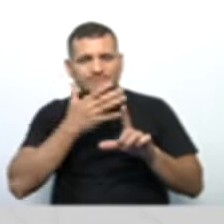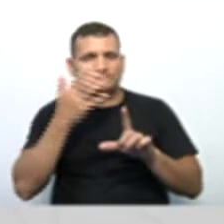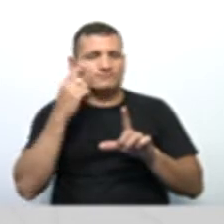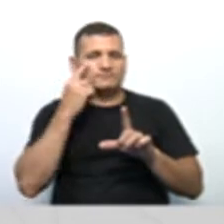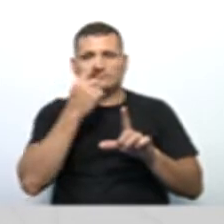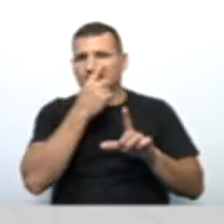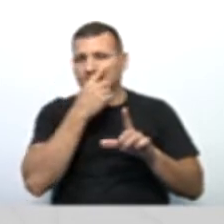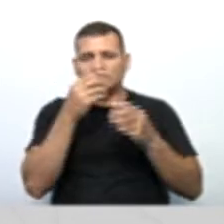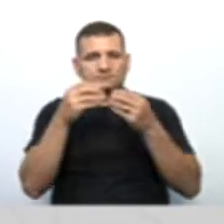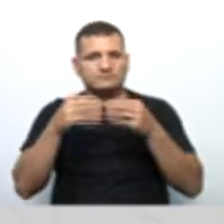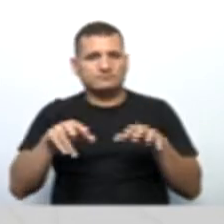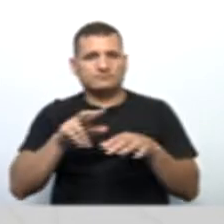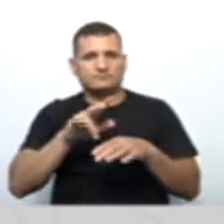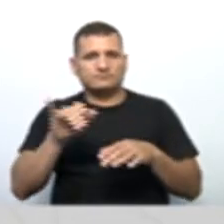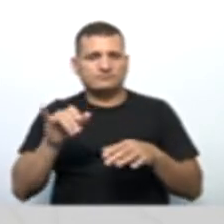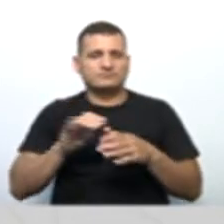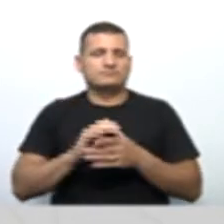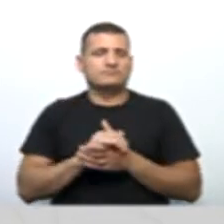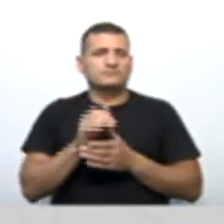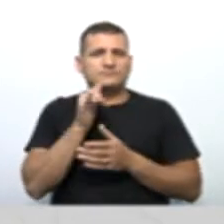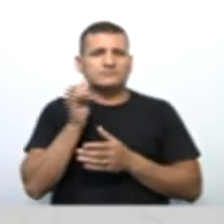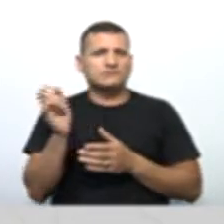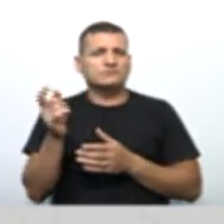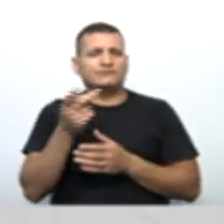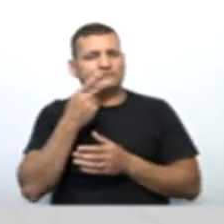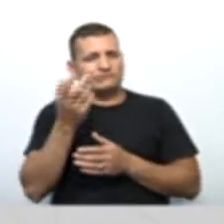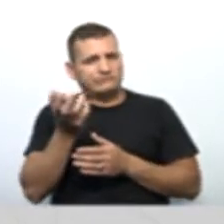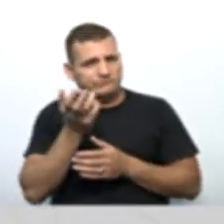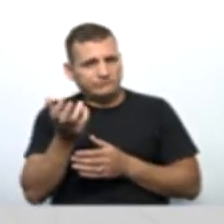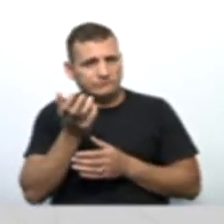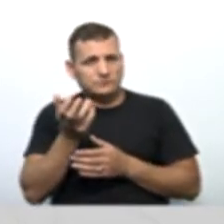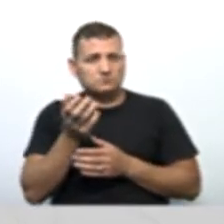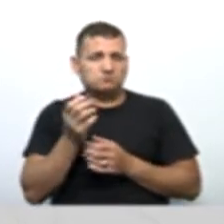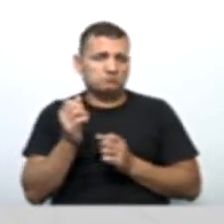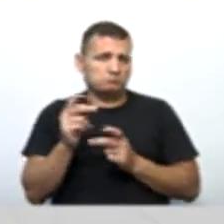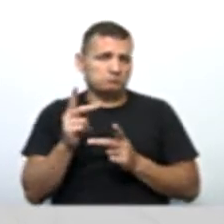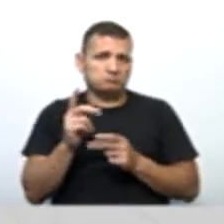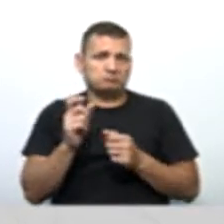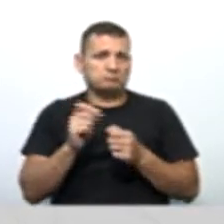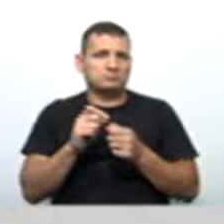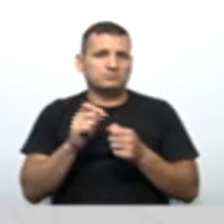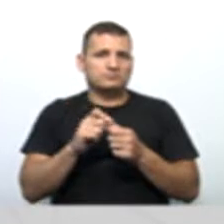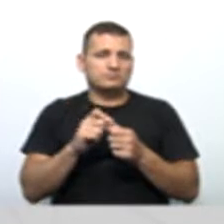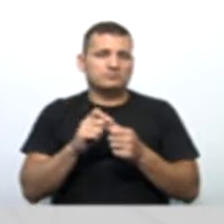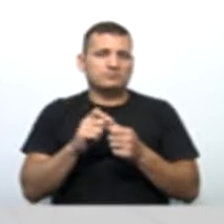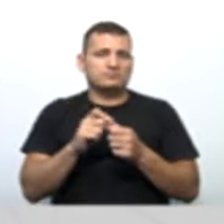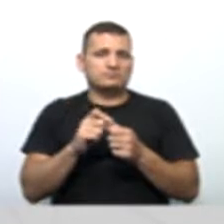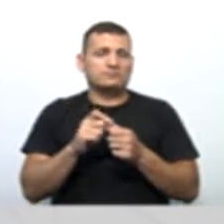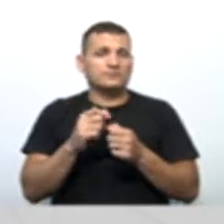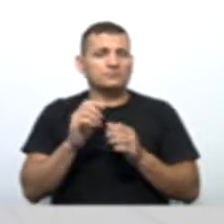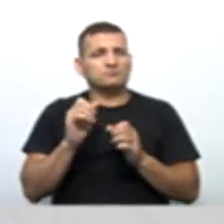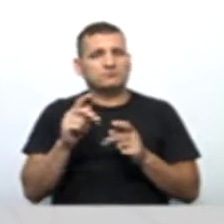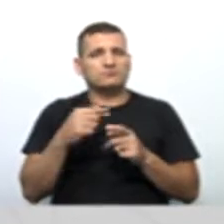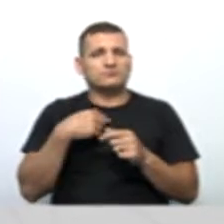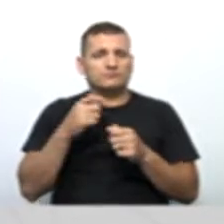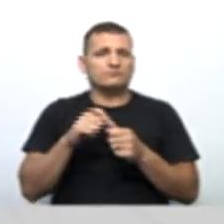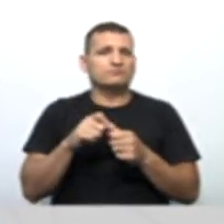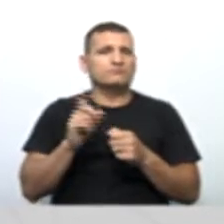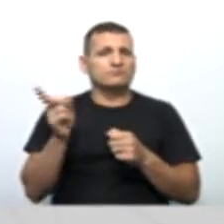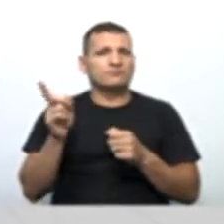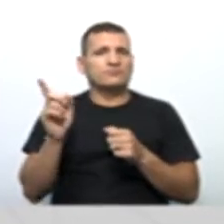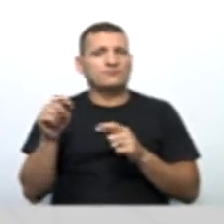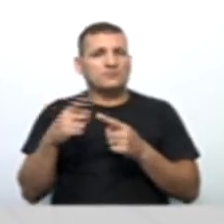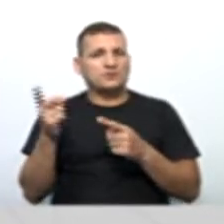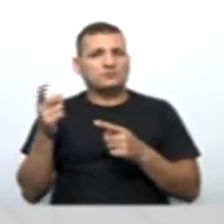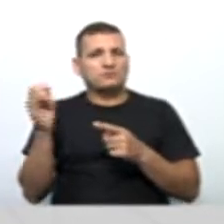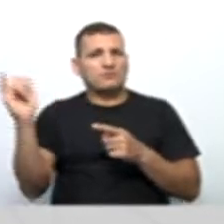visão do usuário e se existir faz mas não fácil você vai eu faço pra ti mas não vai colocar foi o que fiz